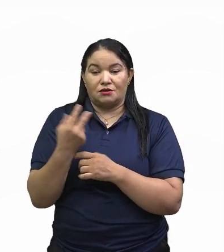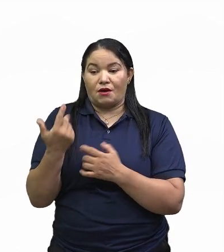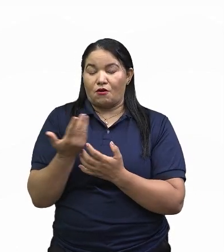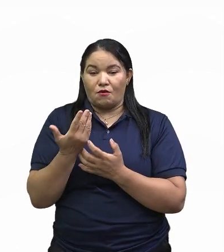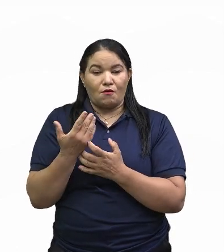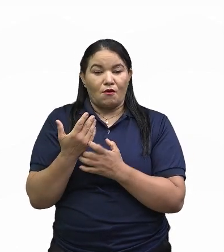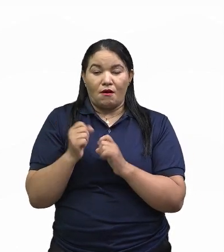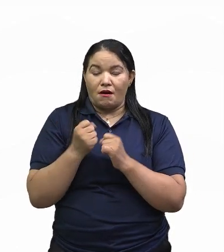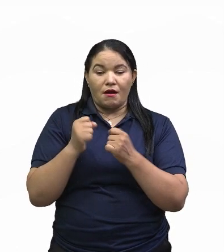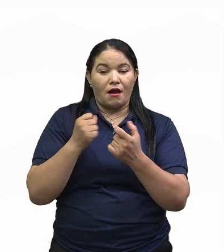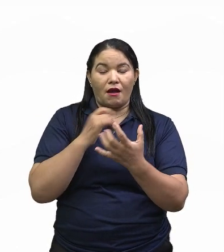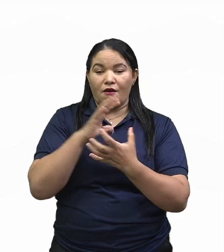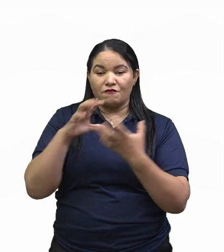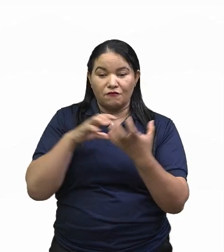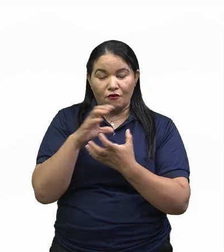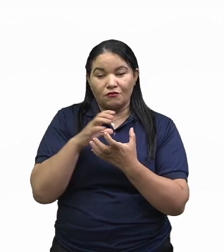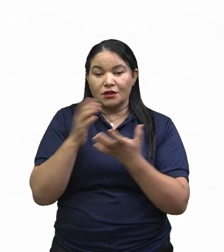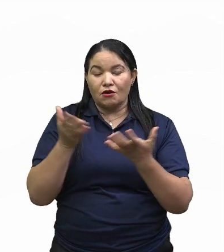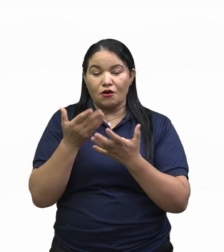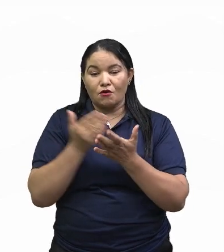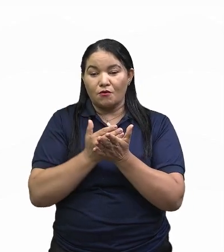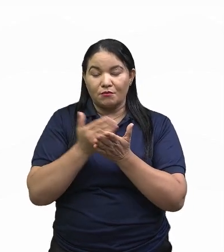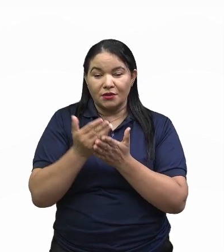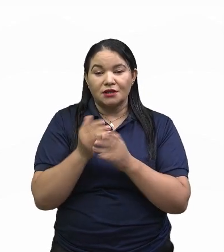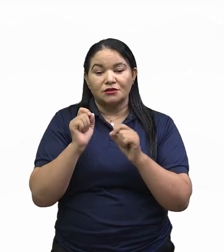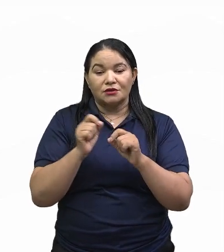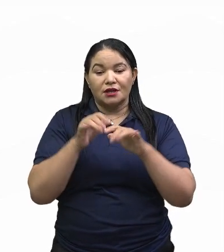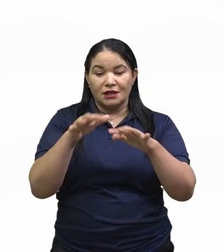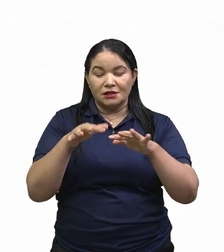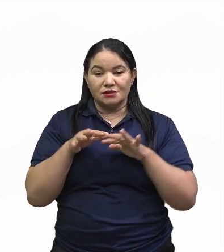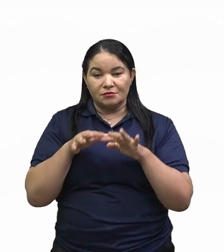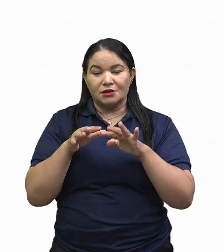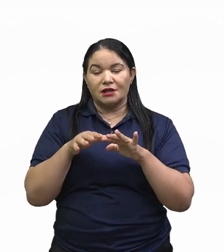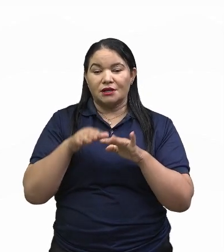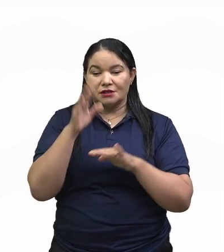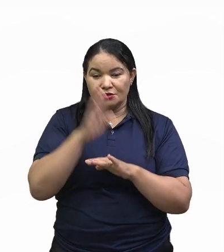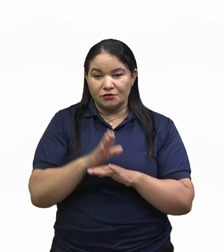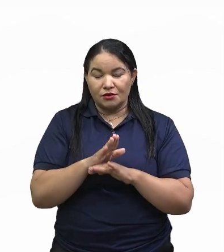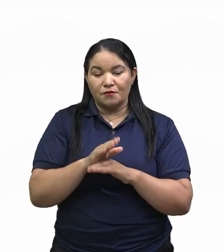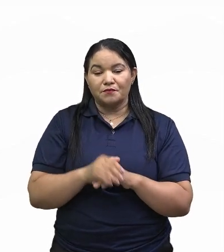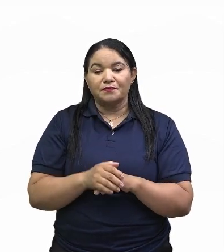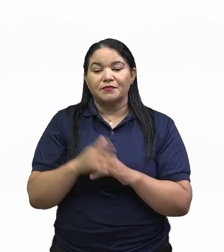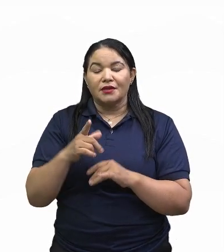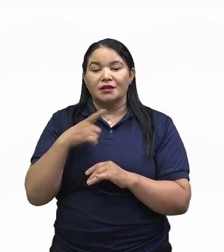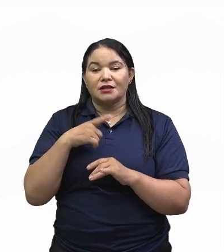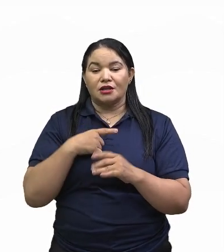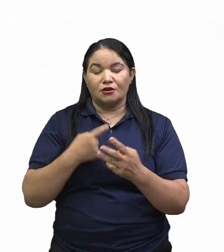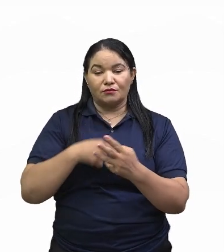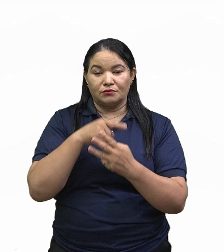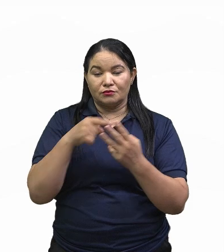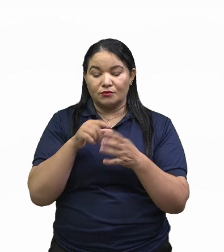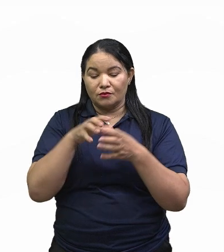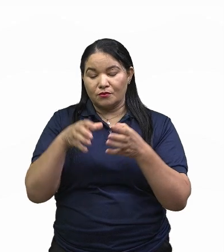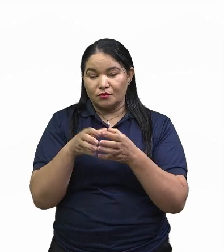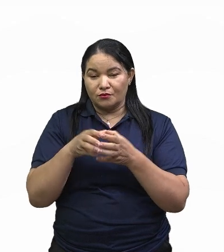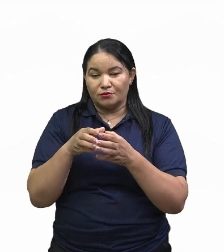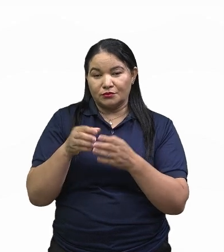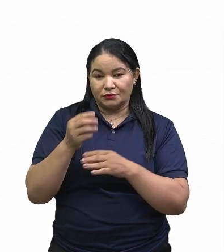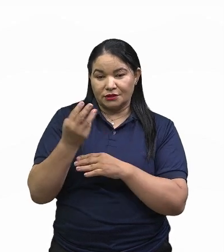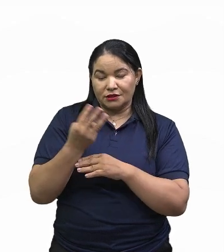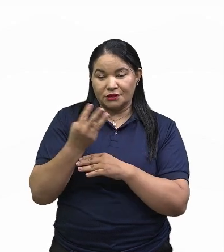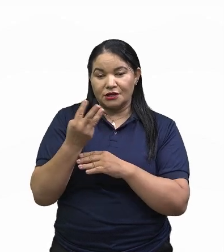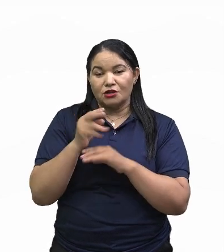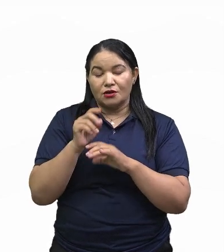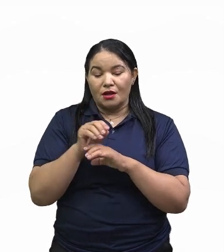e aí a gente vai ter a formação da Assembleia Nacional, onde o terceiro estado, que são membros ali